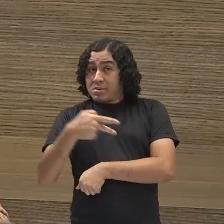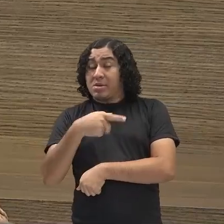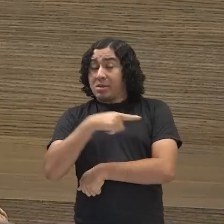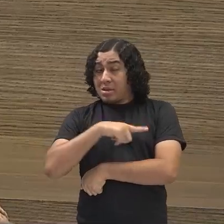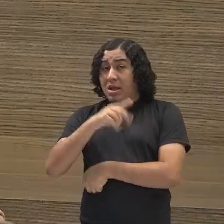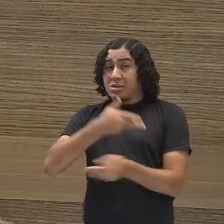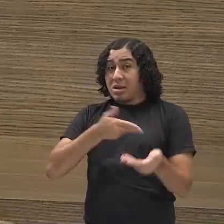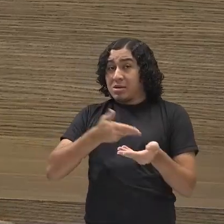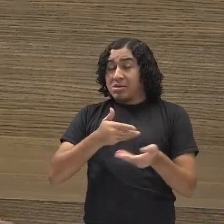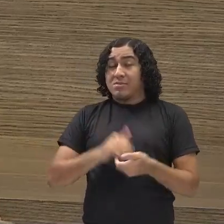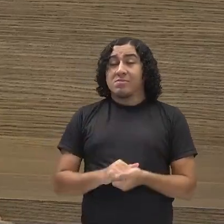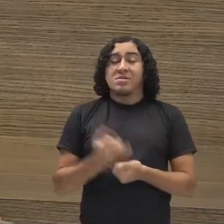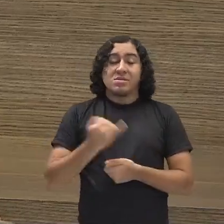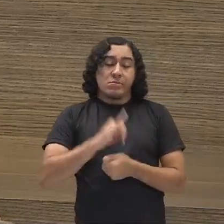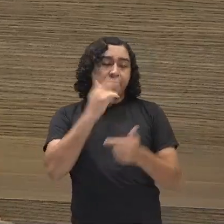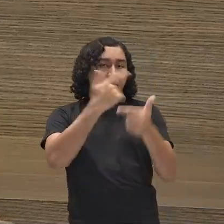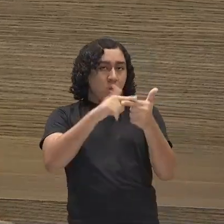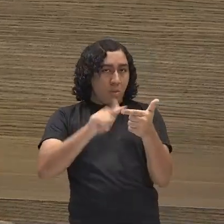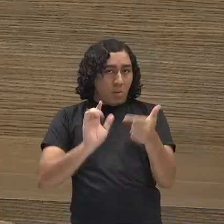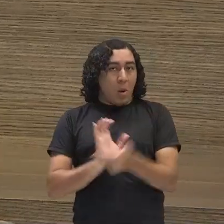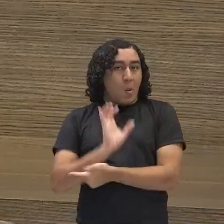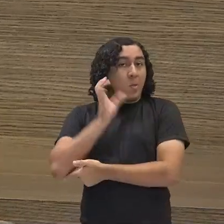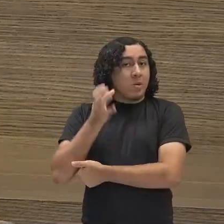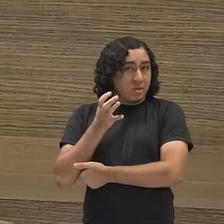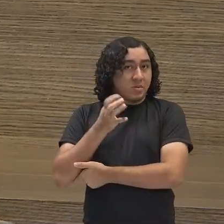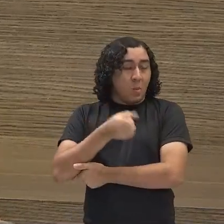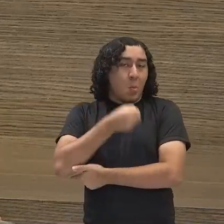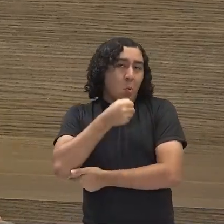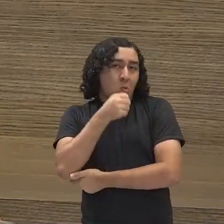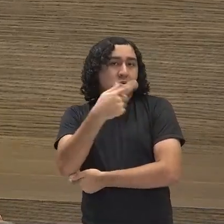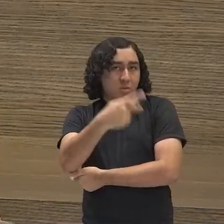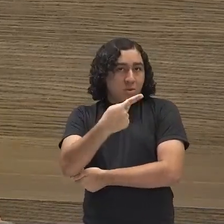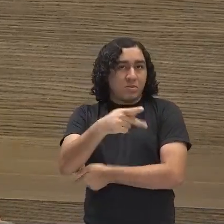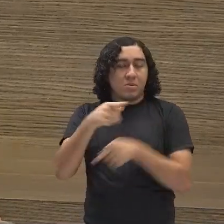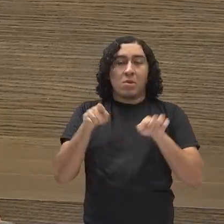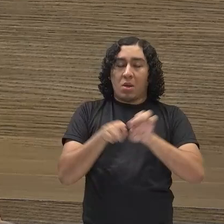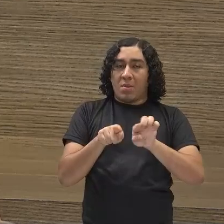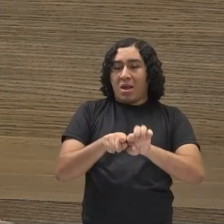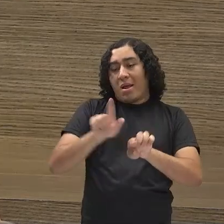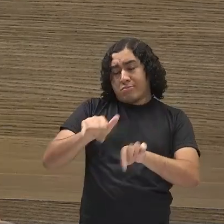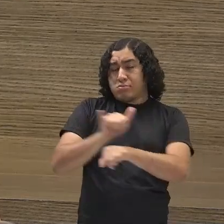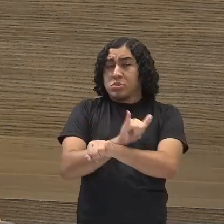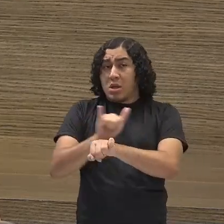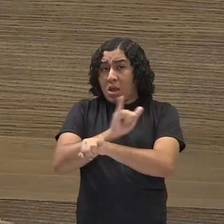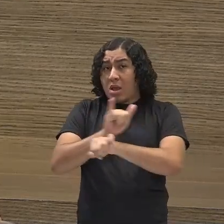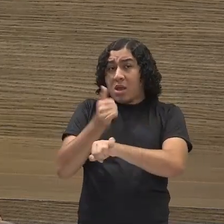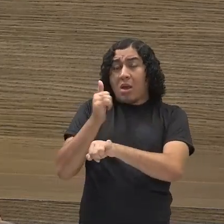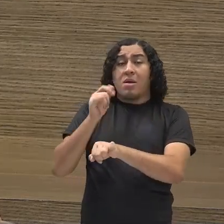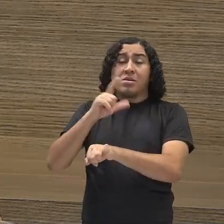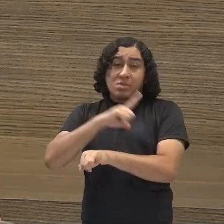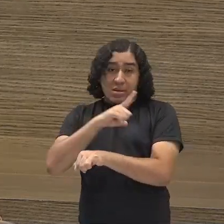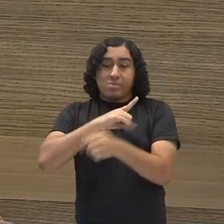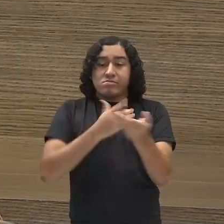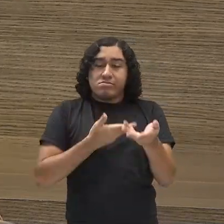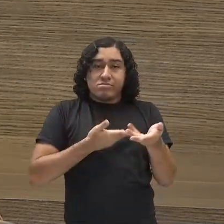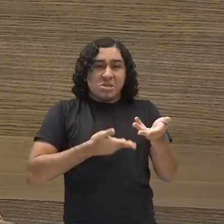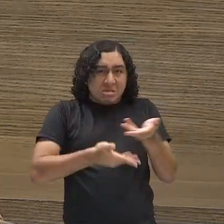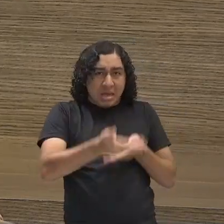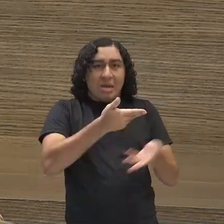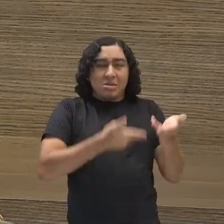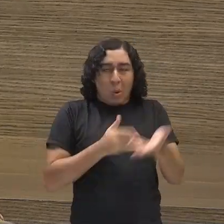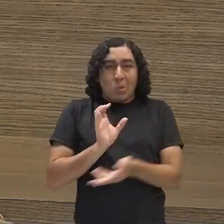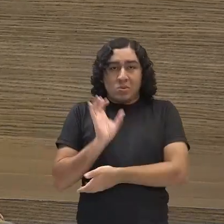quando um possível problema está acontecendo com o seu microfone. Aí essa é a forma de vocês não ficarem sem interagir, porque a gente tem